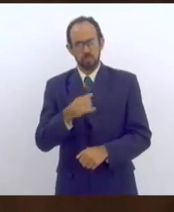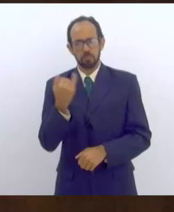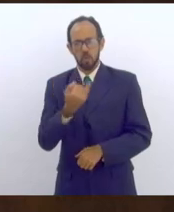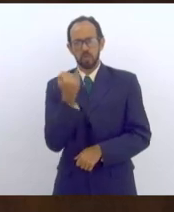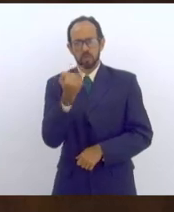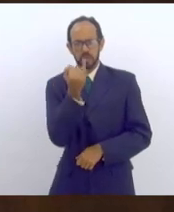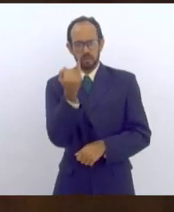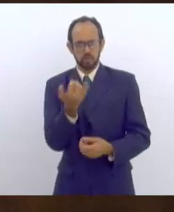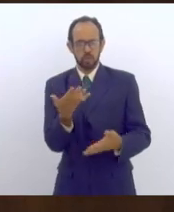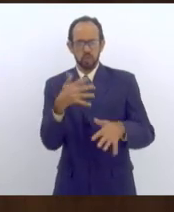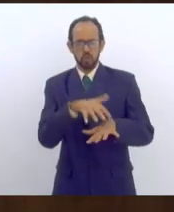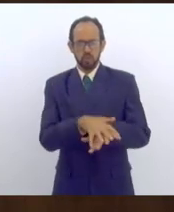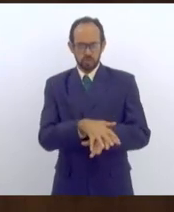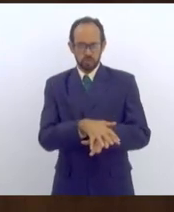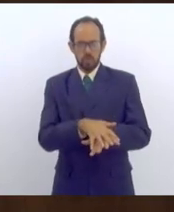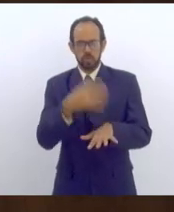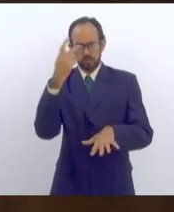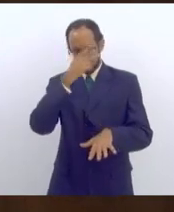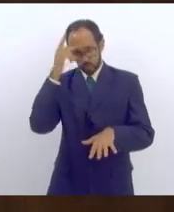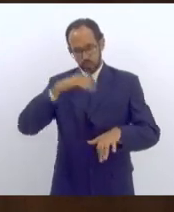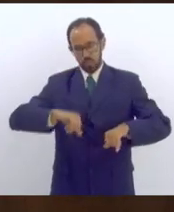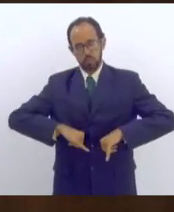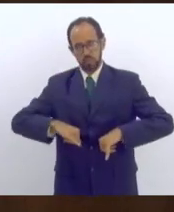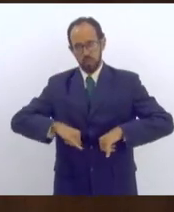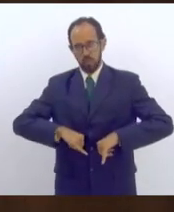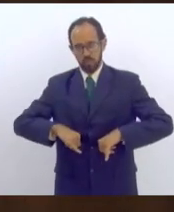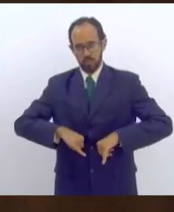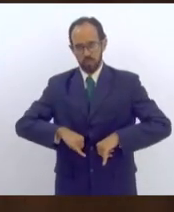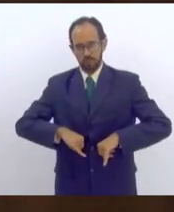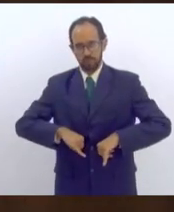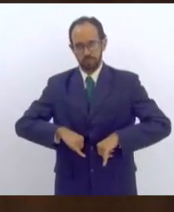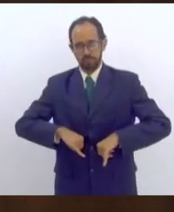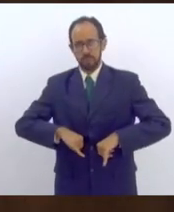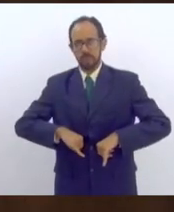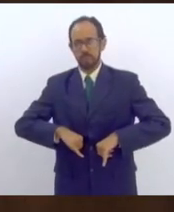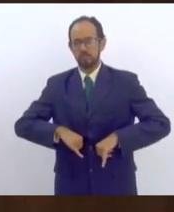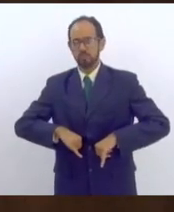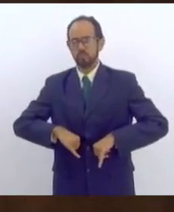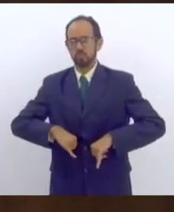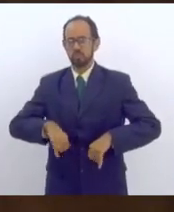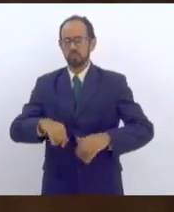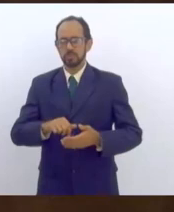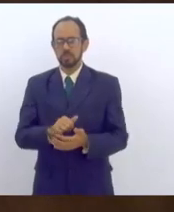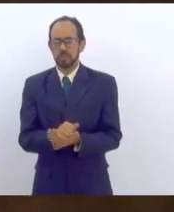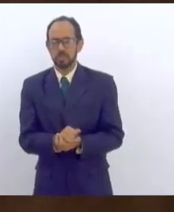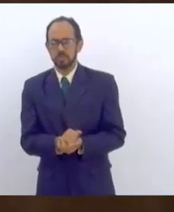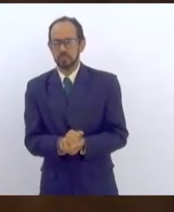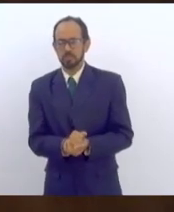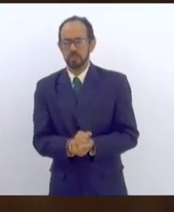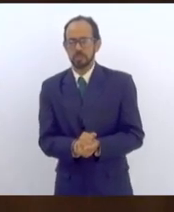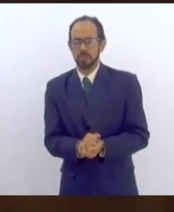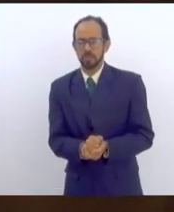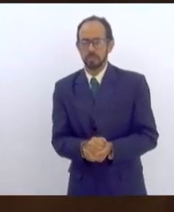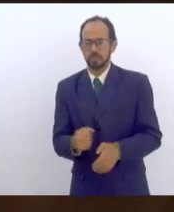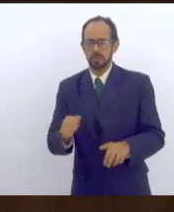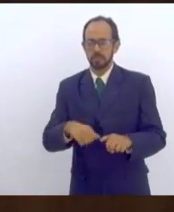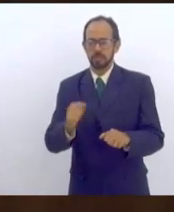dessas pessoas que sofrem. Para se ter uma ideia, deputada Célia Jordão, nós